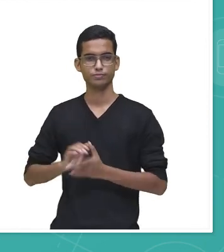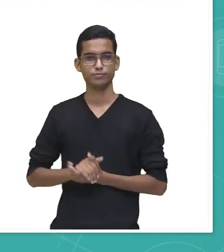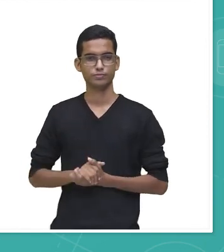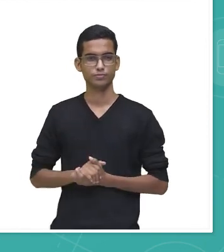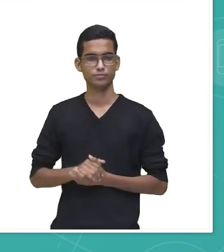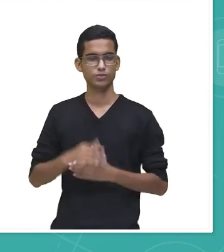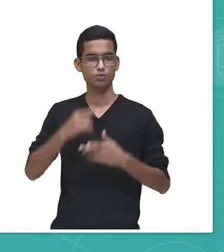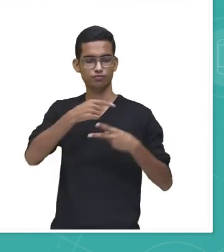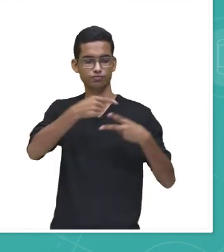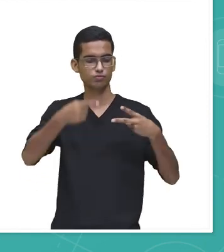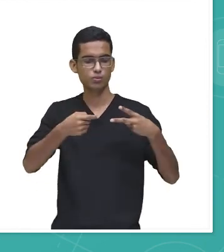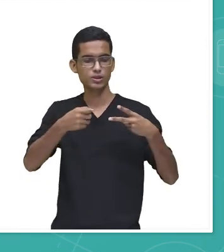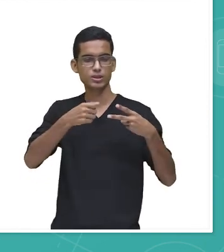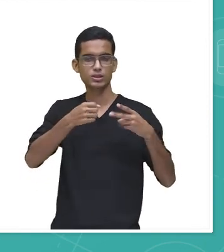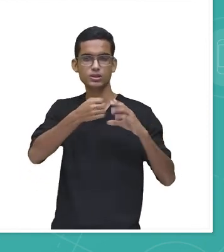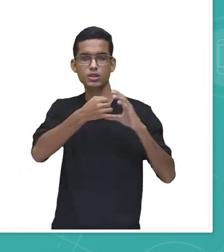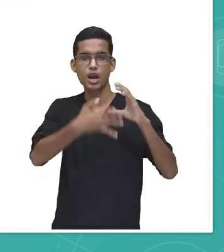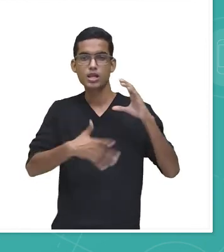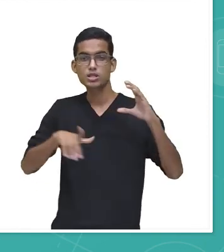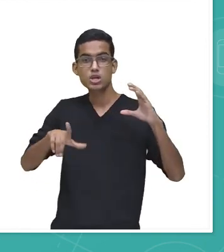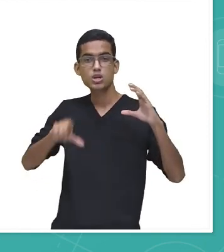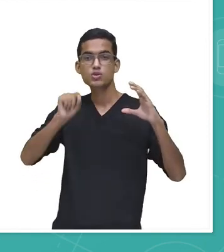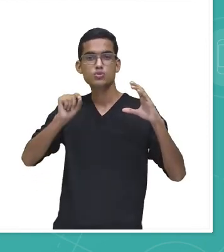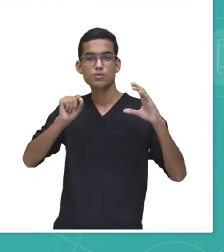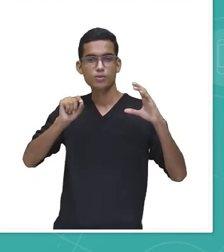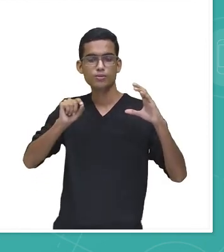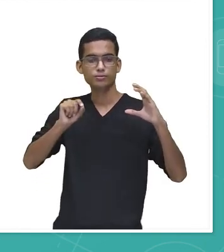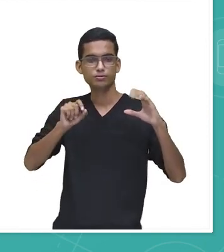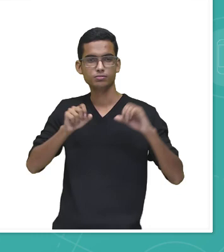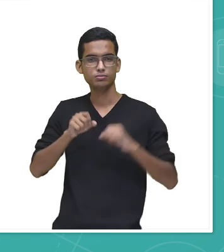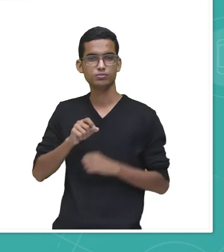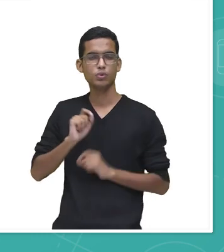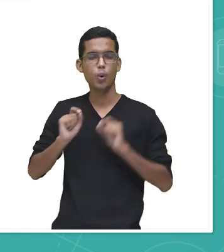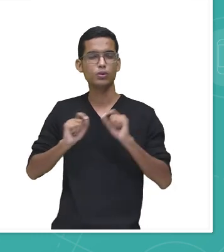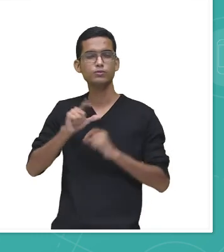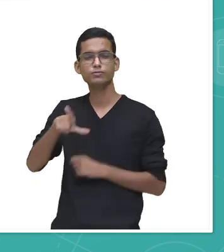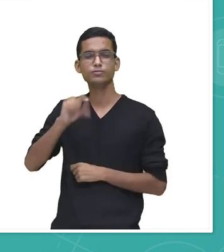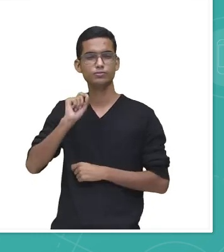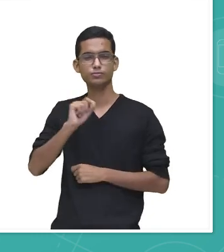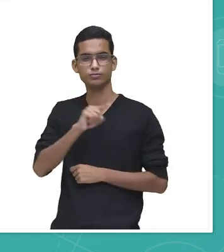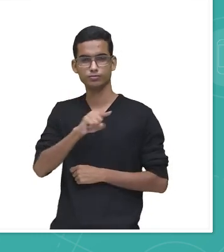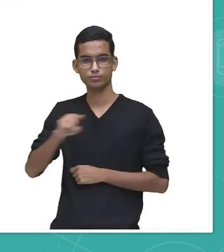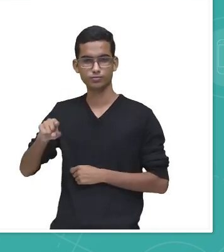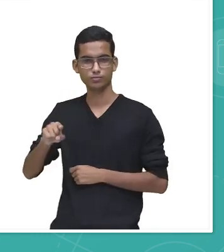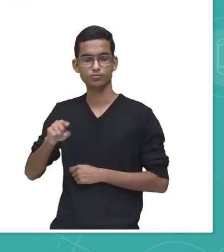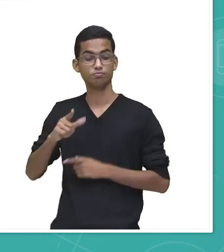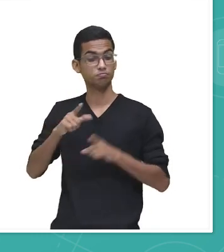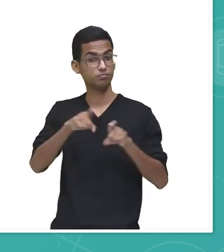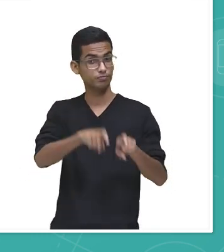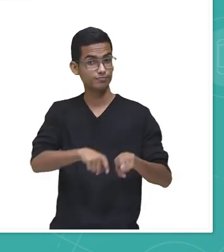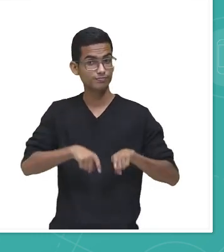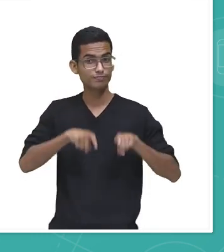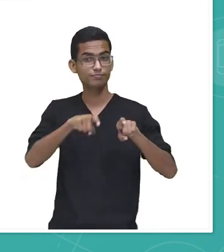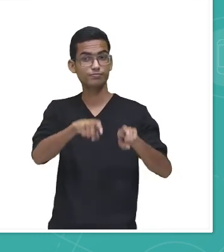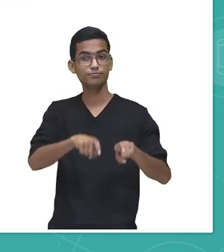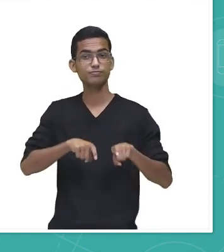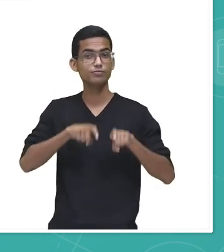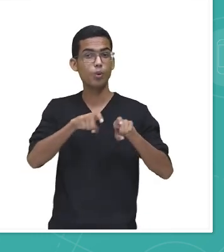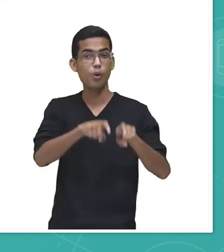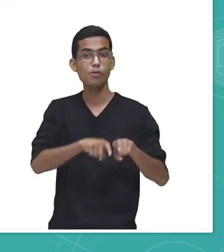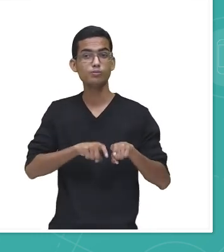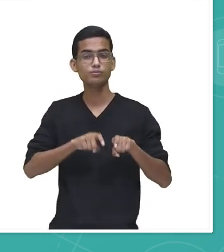características do sistema feudal. O que vocês puderam colocar aí? Pensem comigo. Ruralização, o que mais?